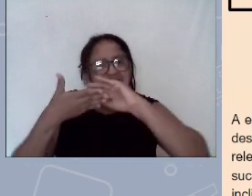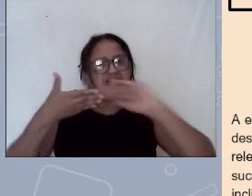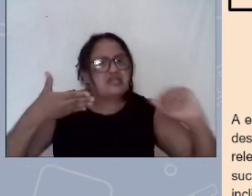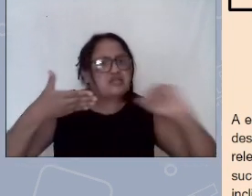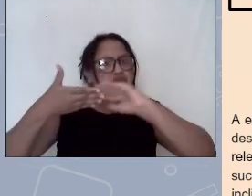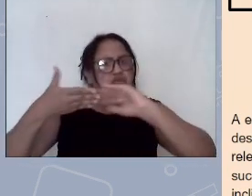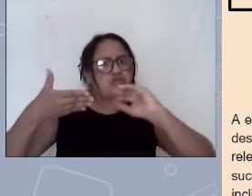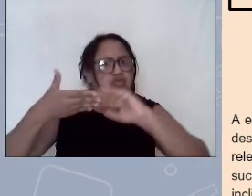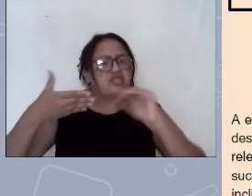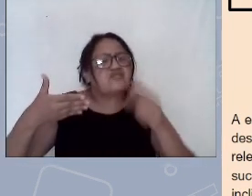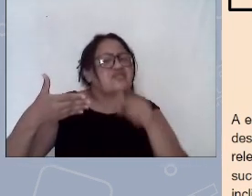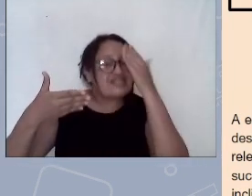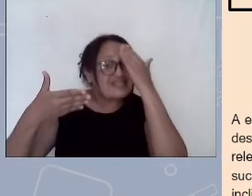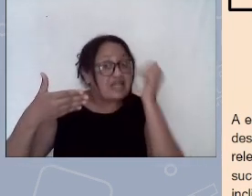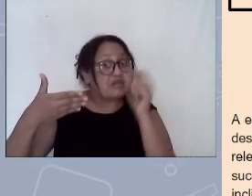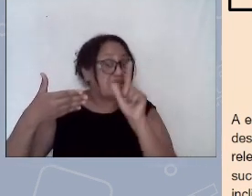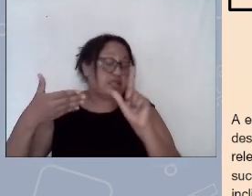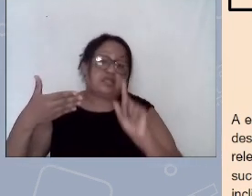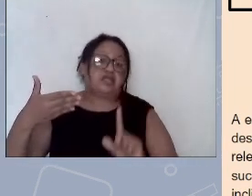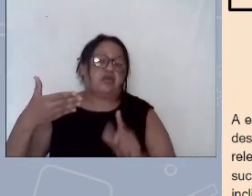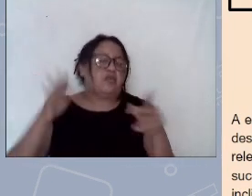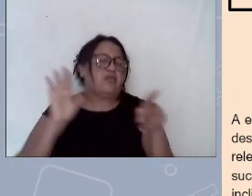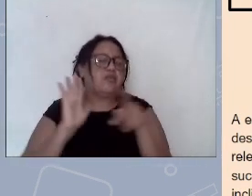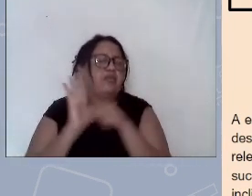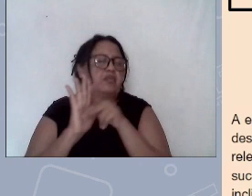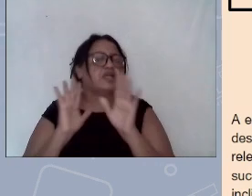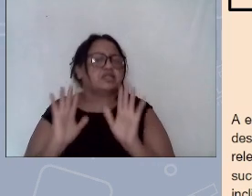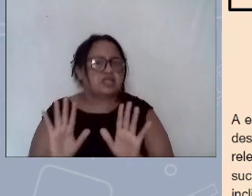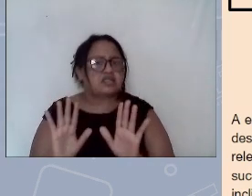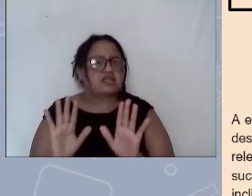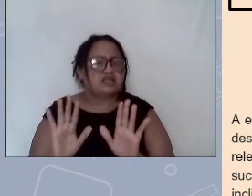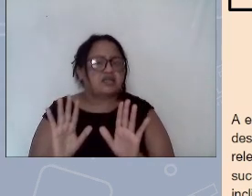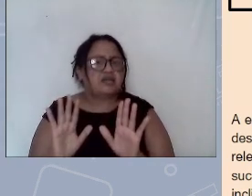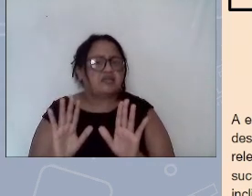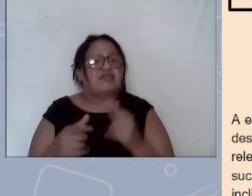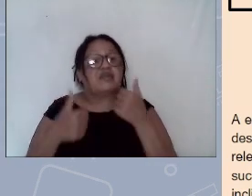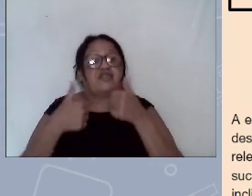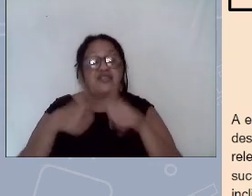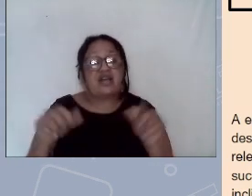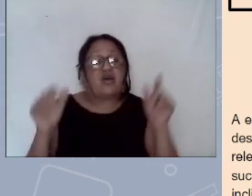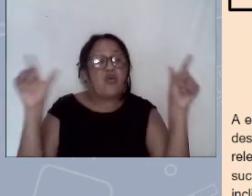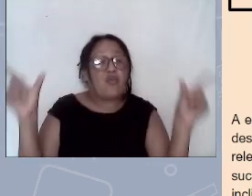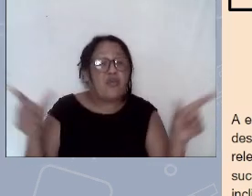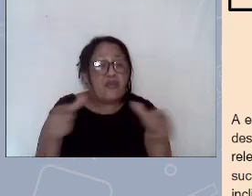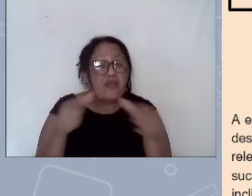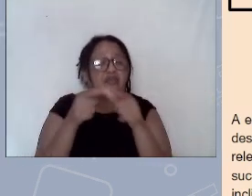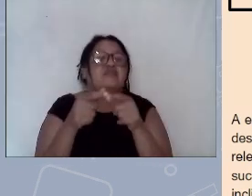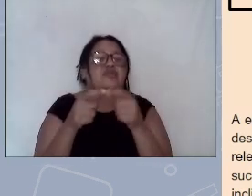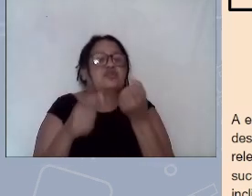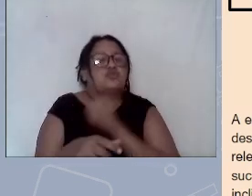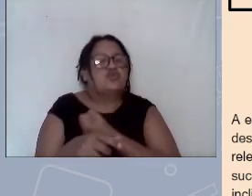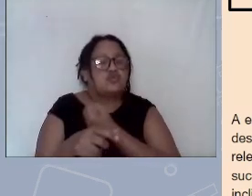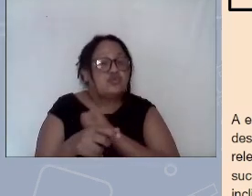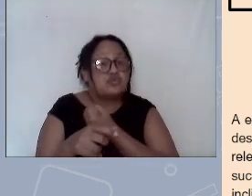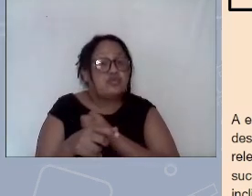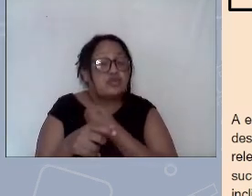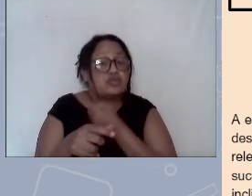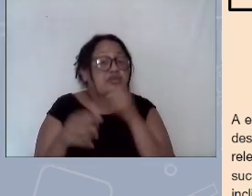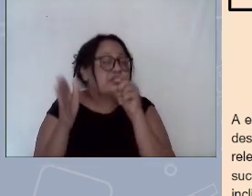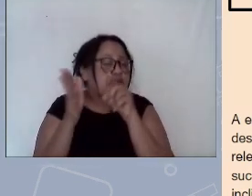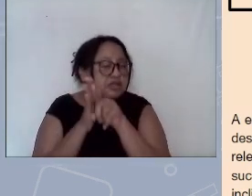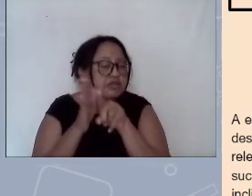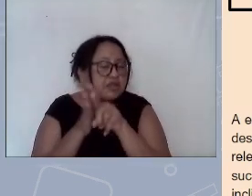que não é para que você fique com o menor número de questões possível é uma falésia